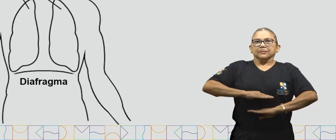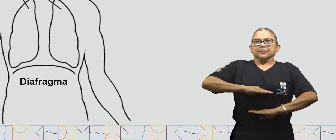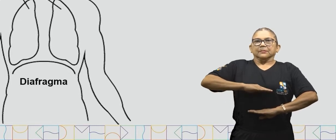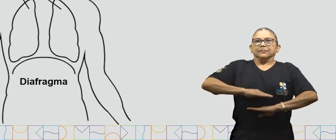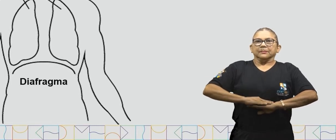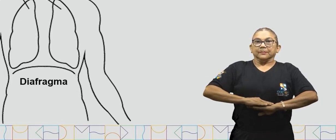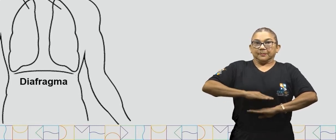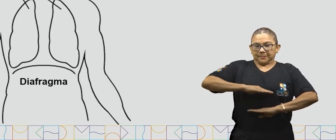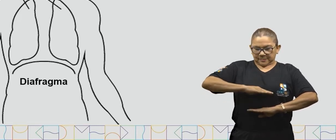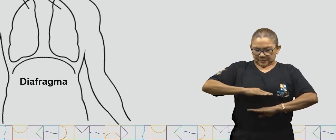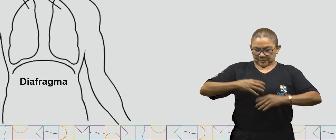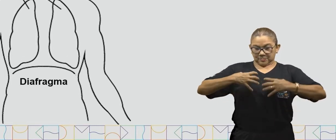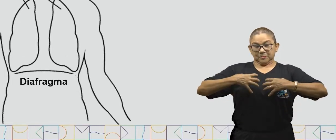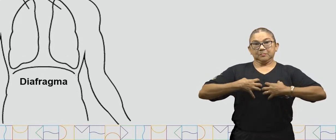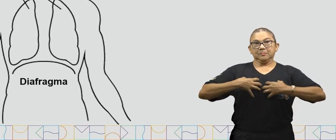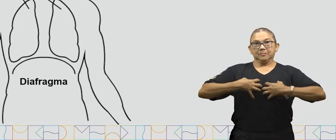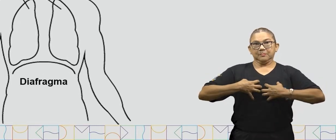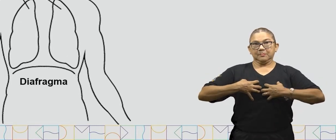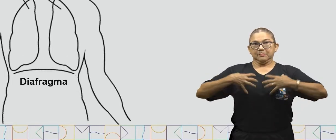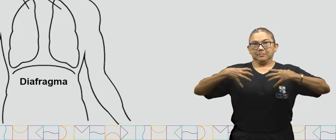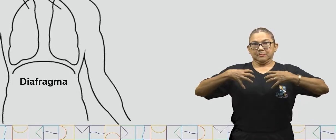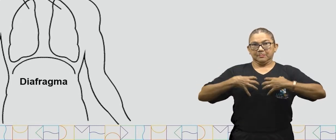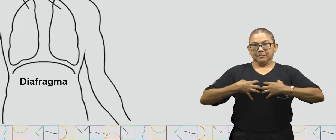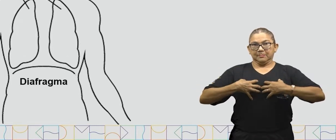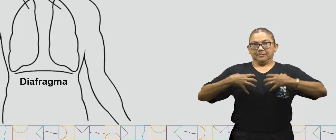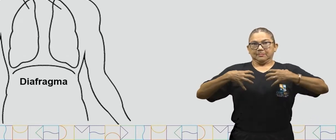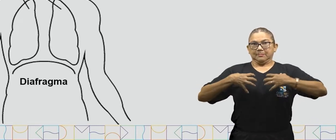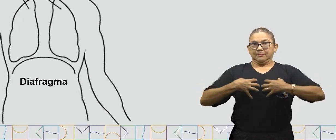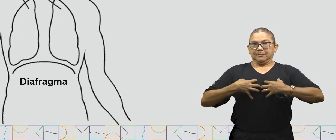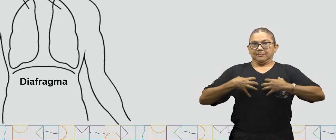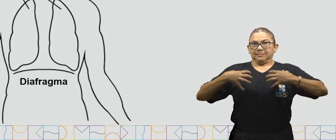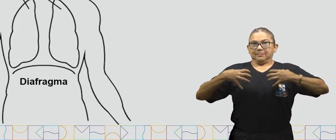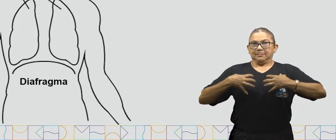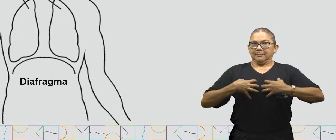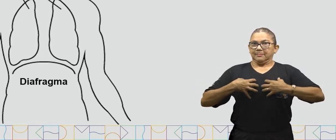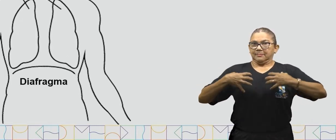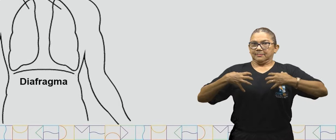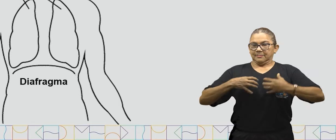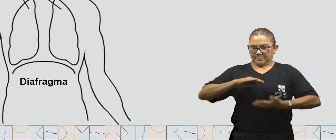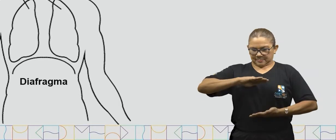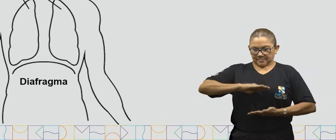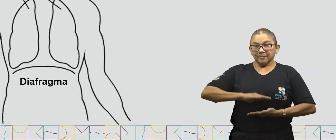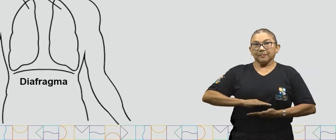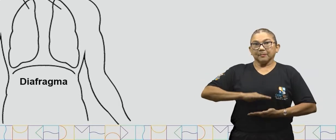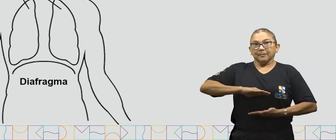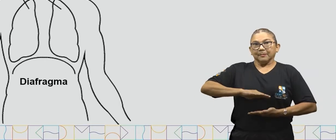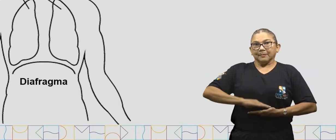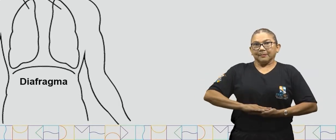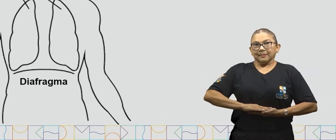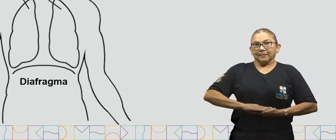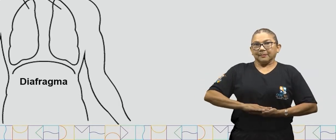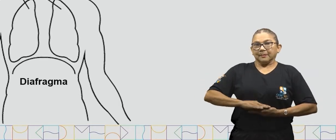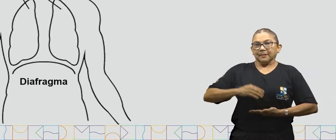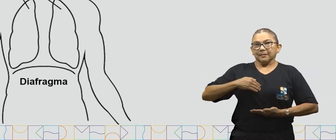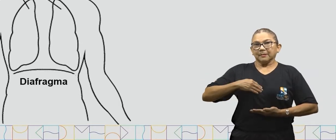de volume da caixa torácica e, consequentemente, fazendo o ar entrar. Já